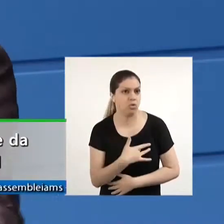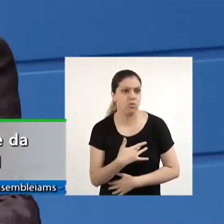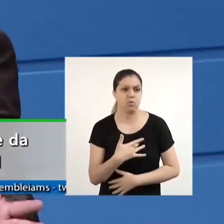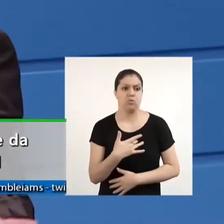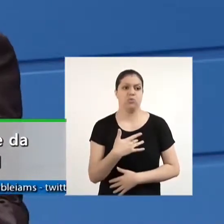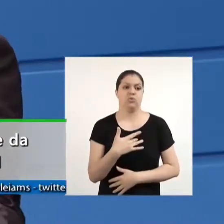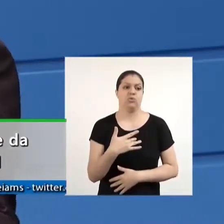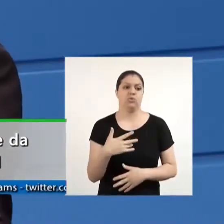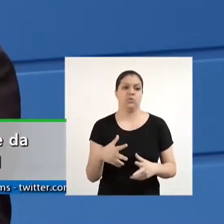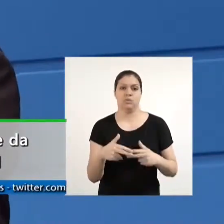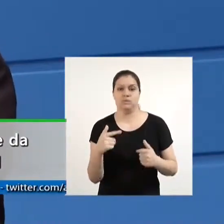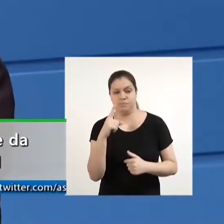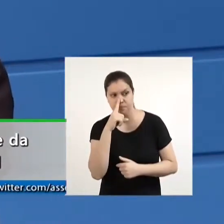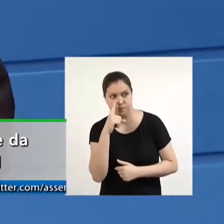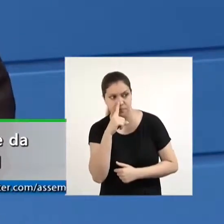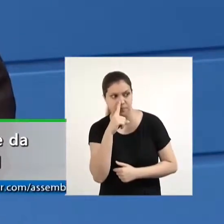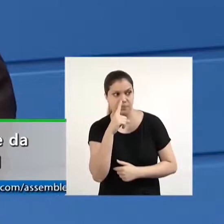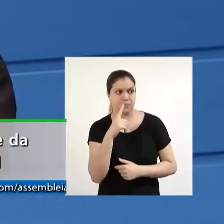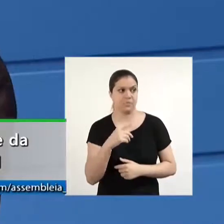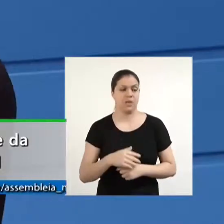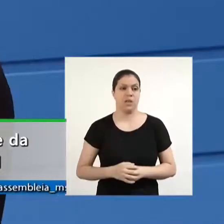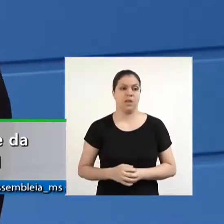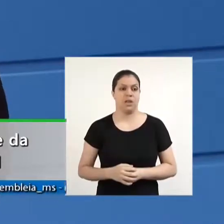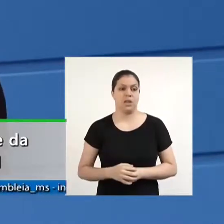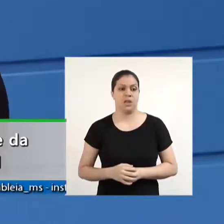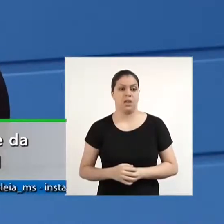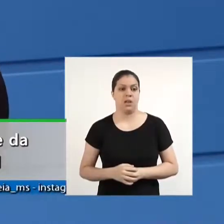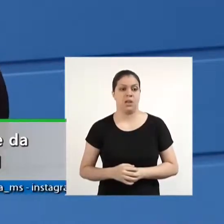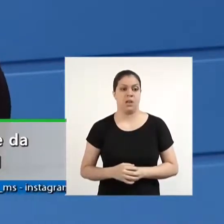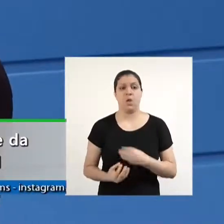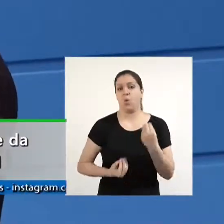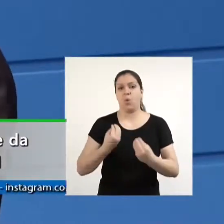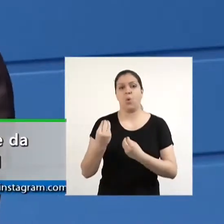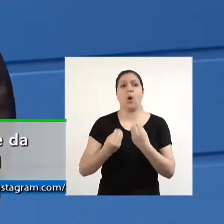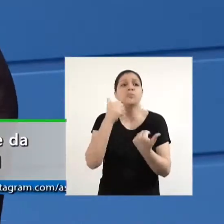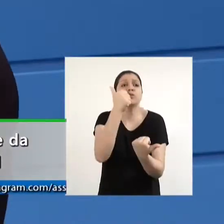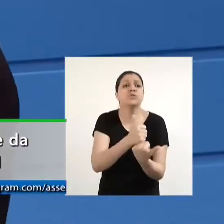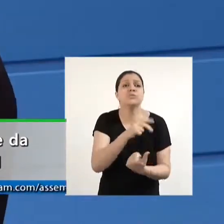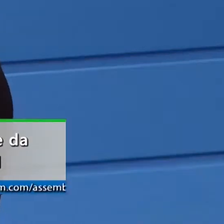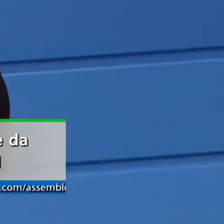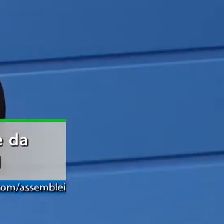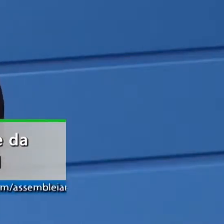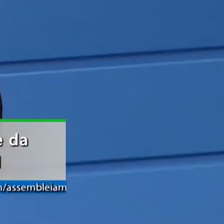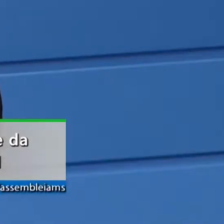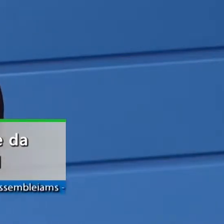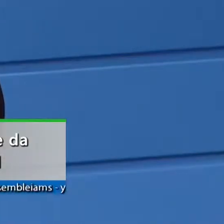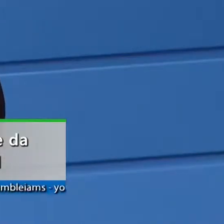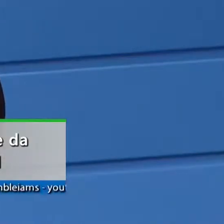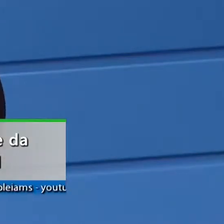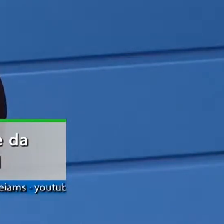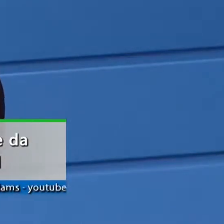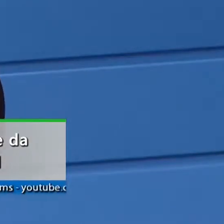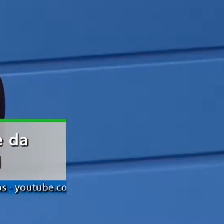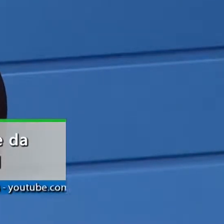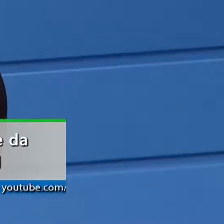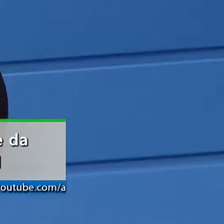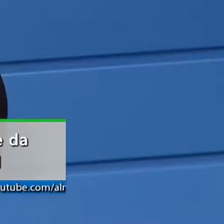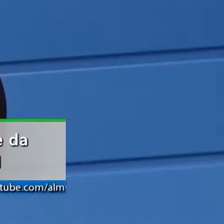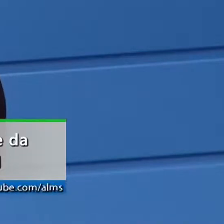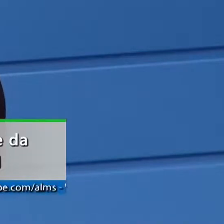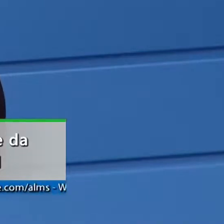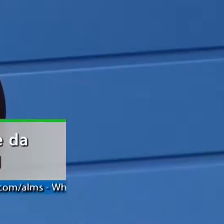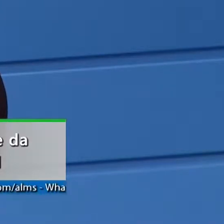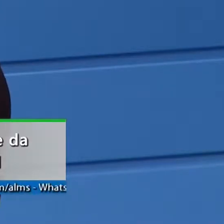Você não pode fazer a reposição desse professor. Então, cria um vazio, um vácuo. Então, esse é um dos assuntos que nós estamos